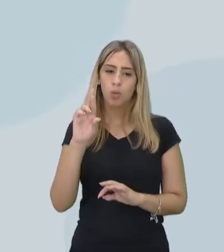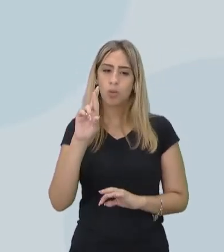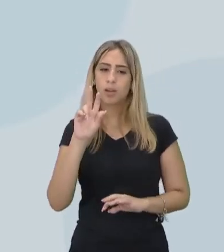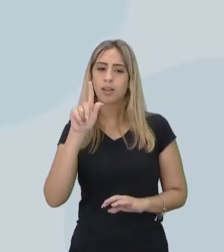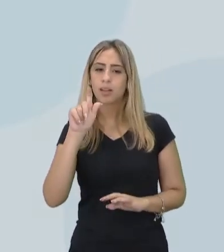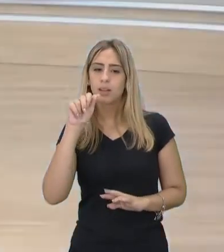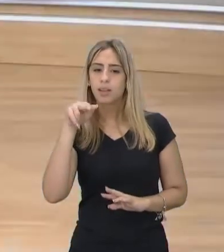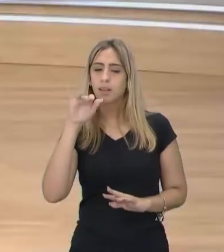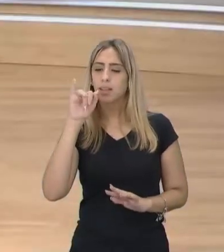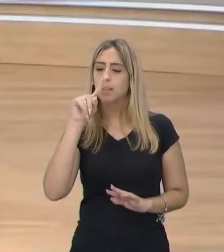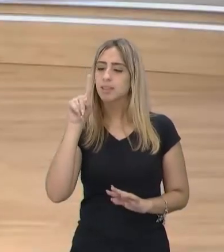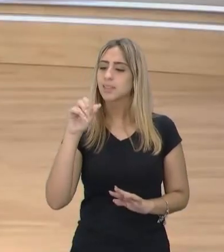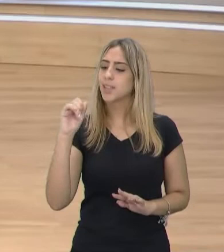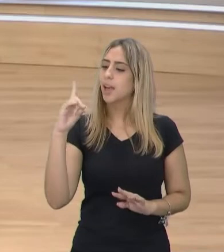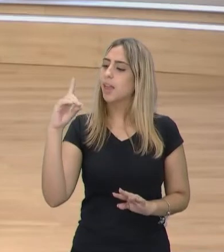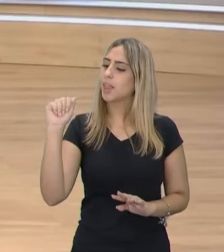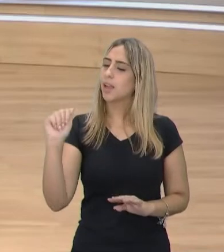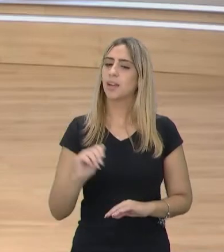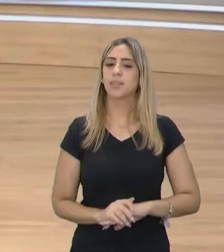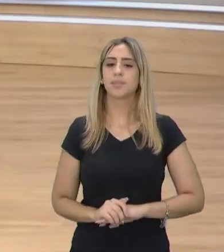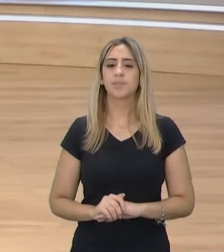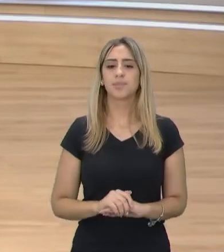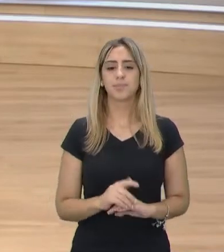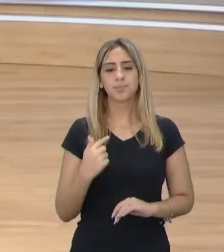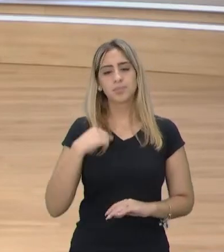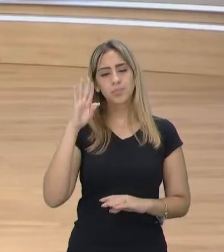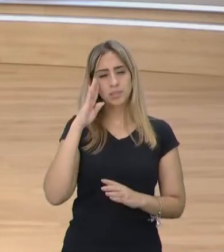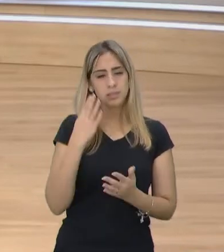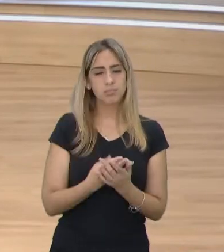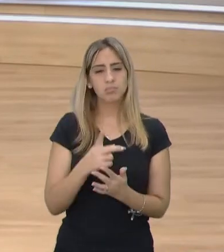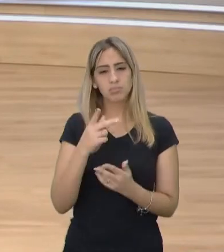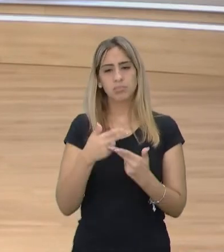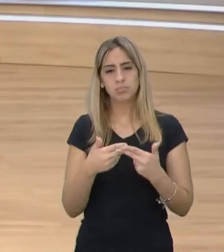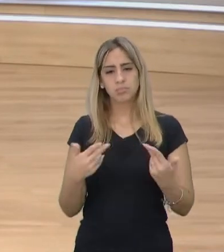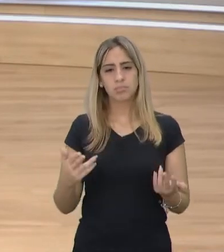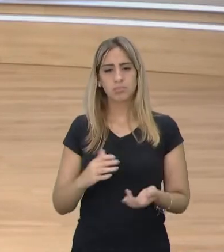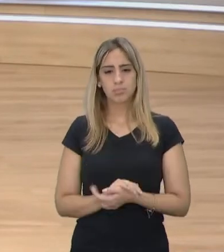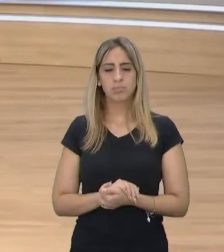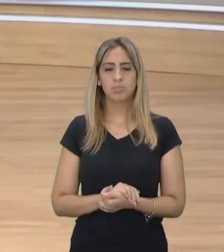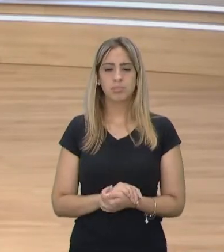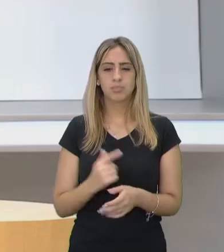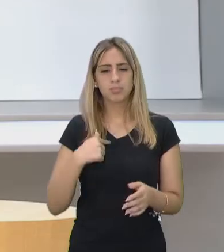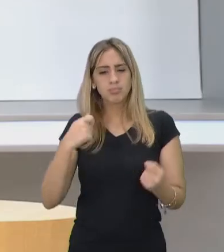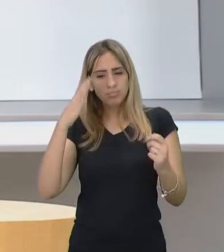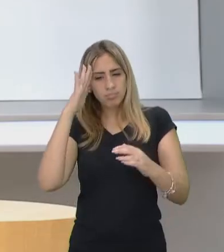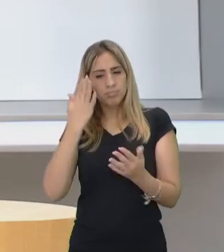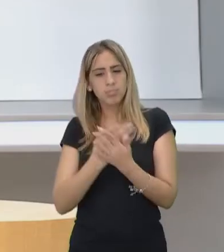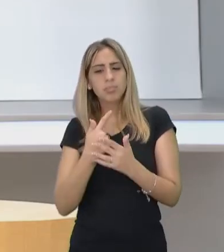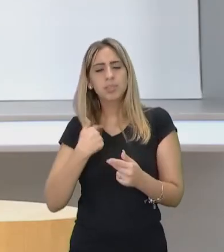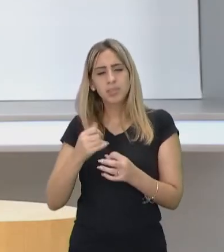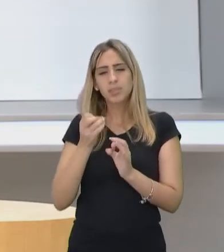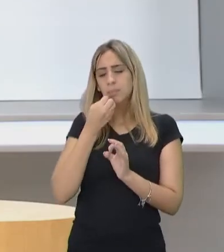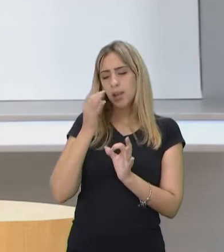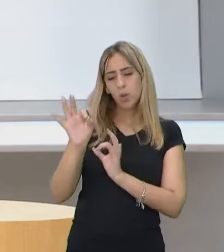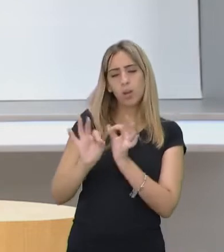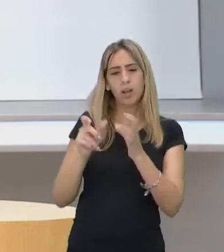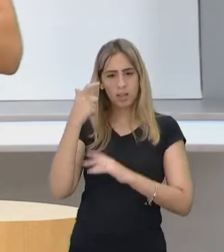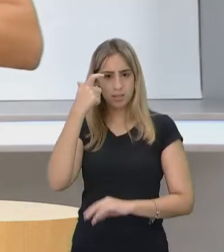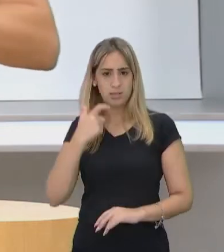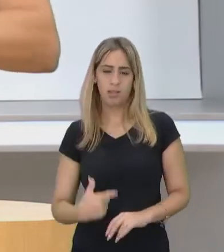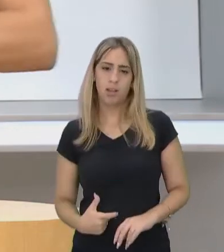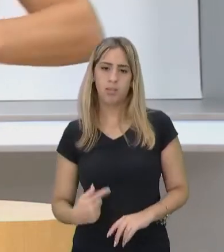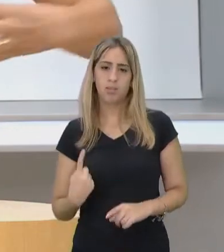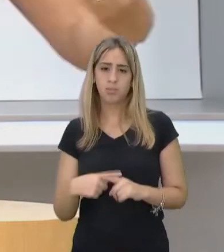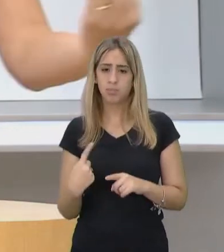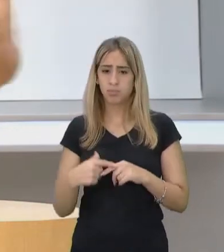ser... Olha que legal, você falou que não sabia de nada, já falou coisa pra caramba que aí, ó. tem que ser bem organizado, porque imagina, você vai que a